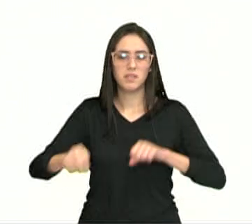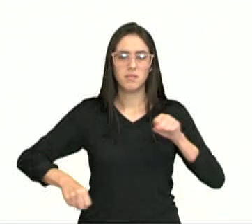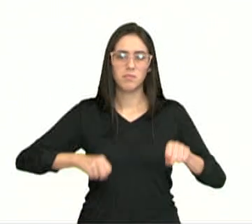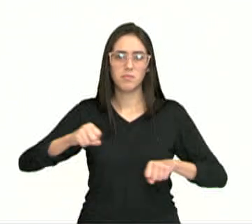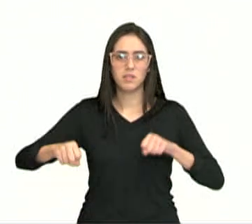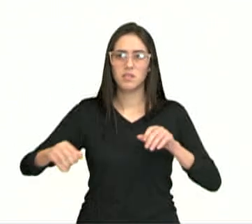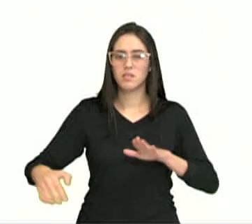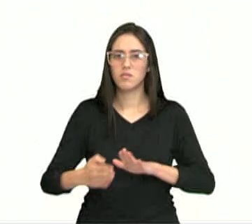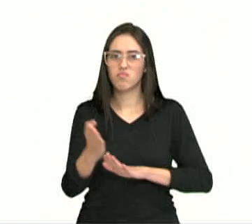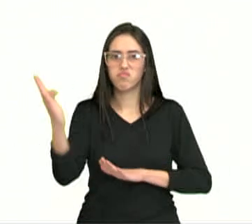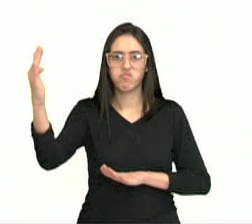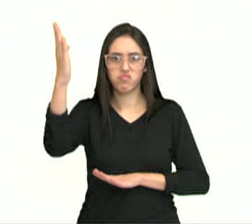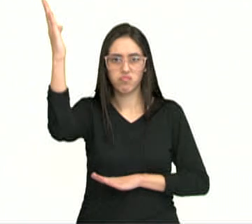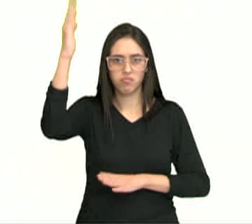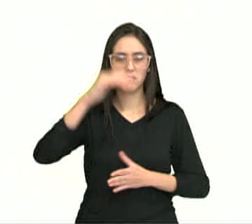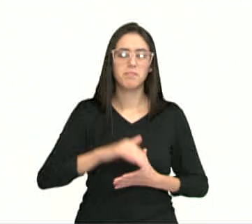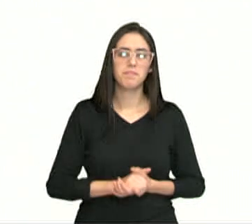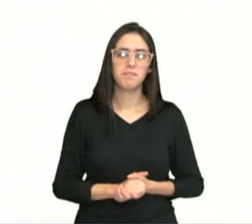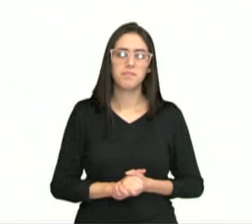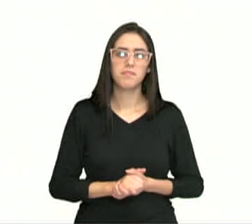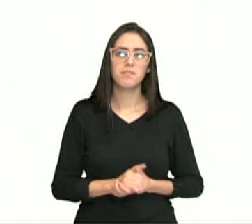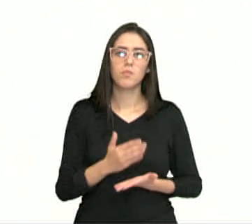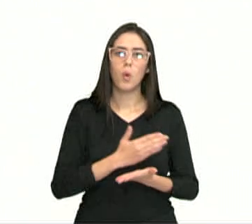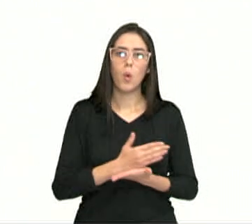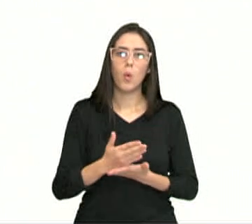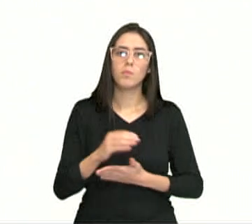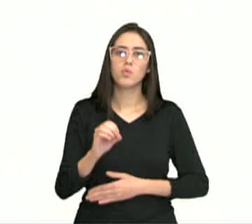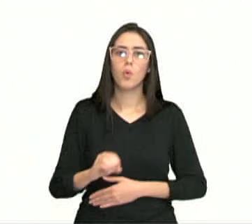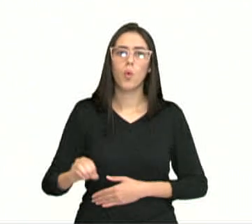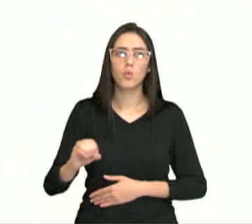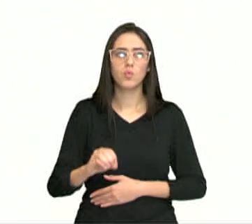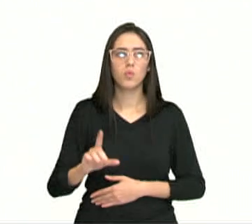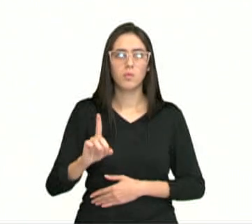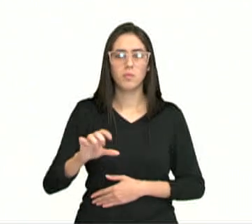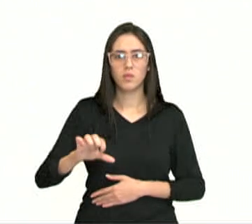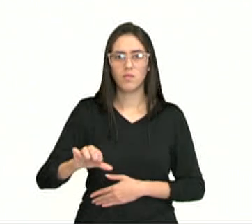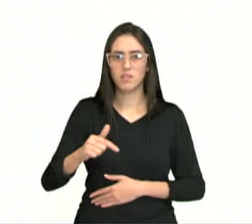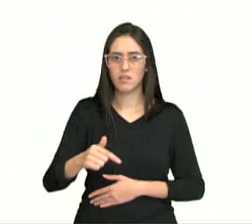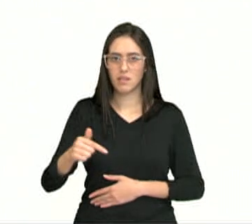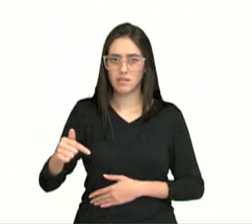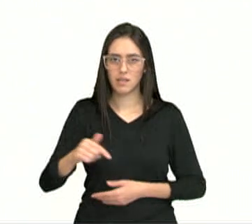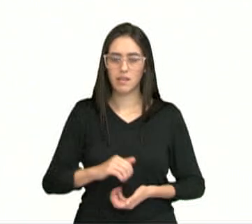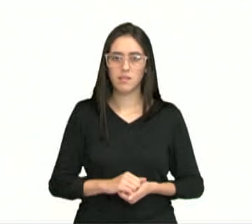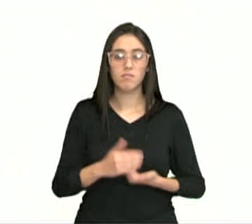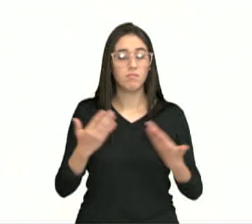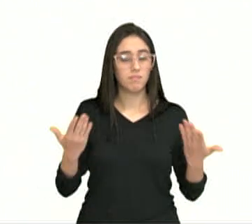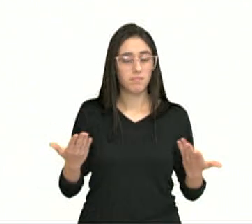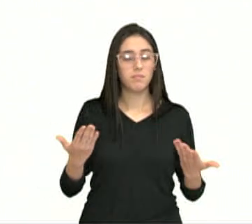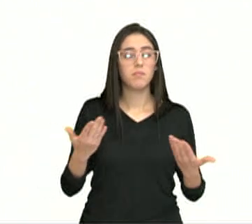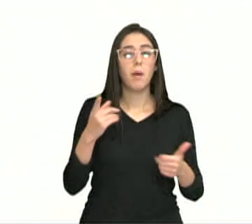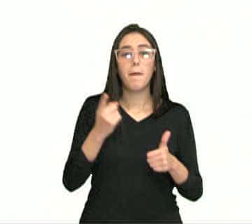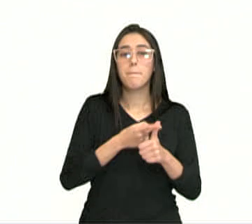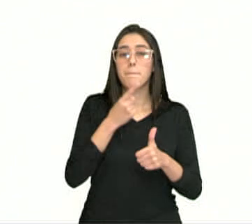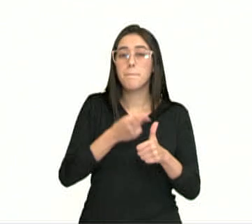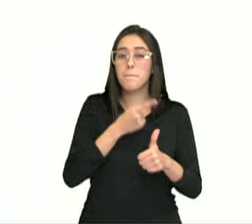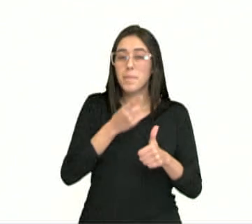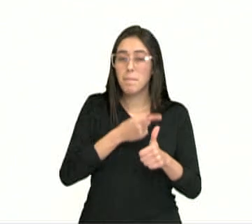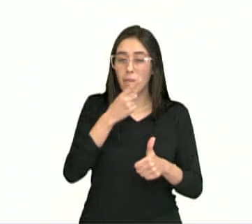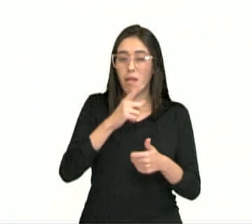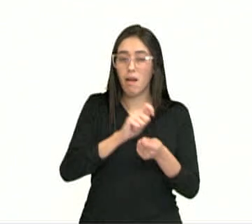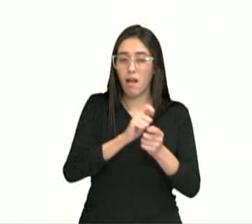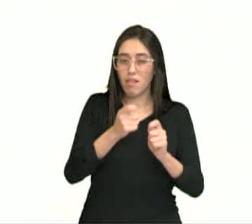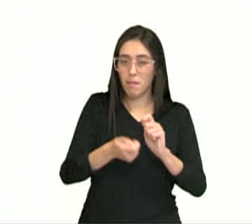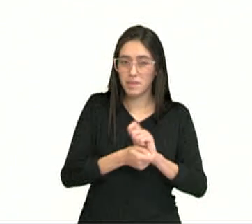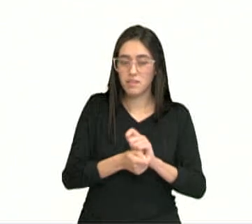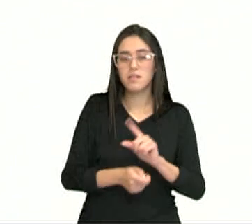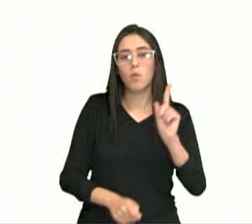a Breezer 1, em outubro de 1977. Então, por mais que a primeira adaptação lá da bicicleta antiga